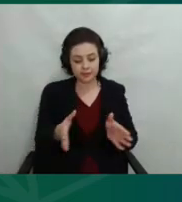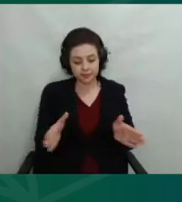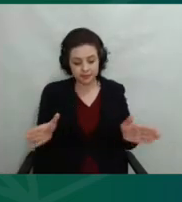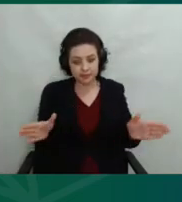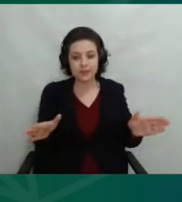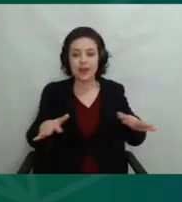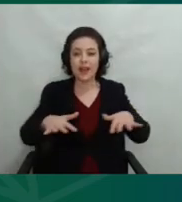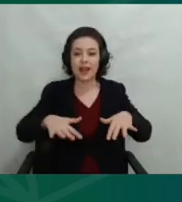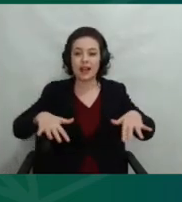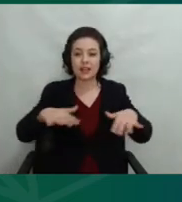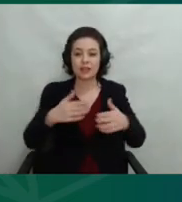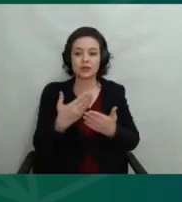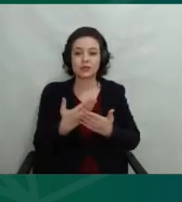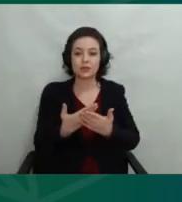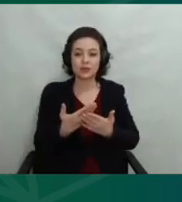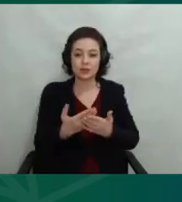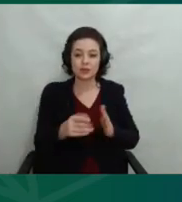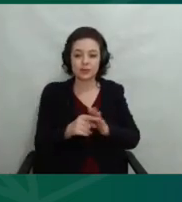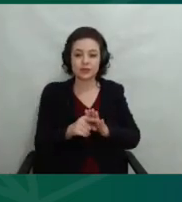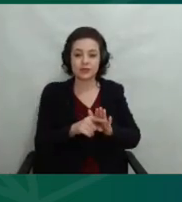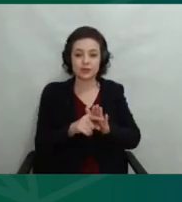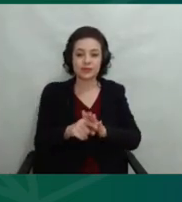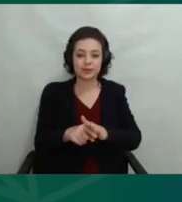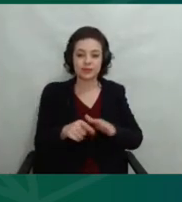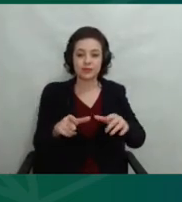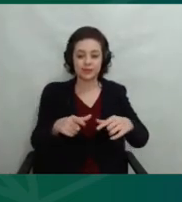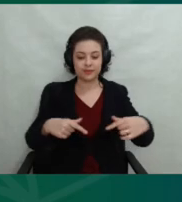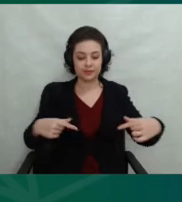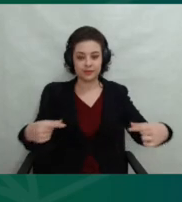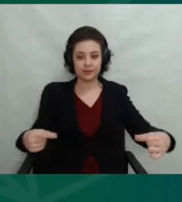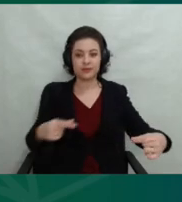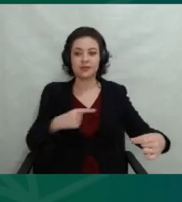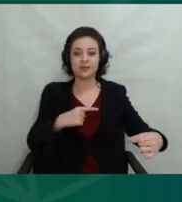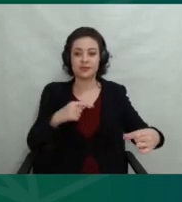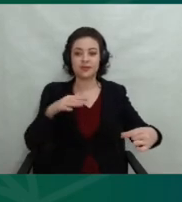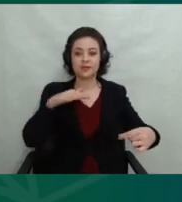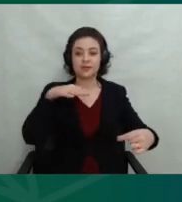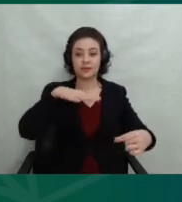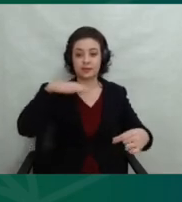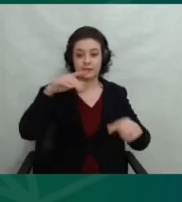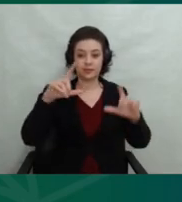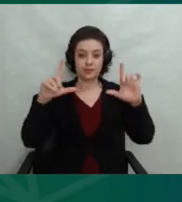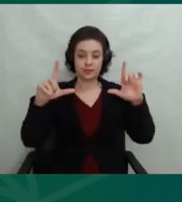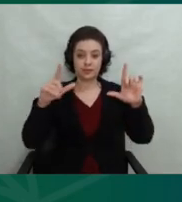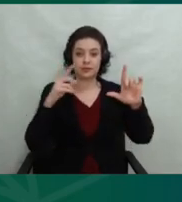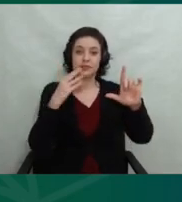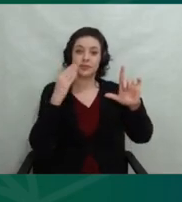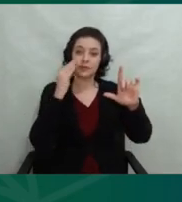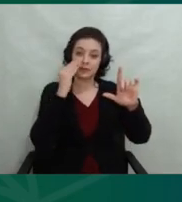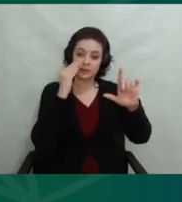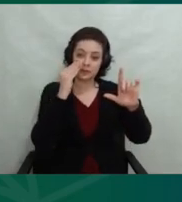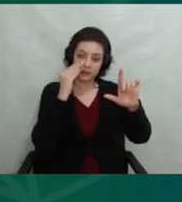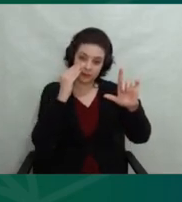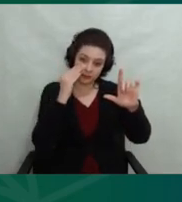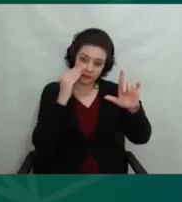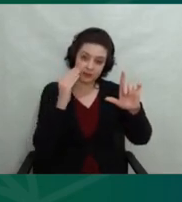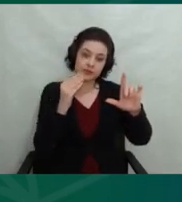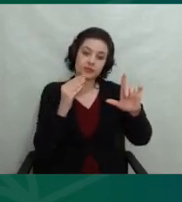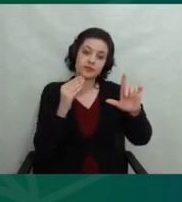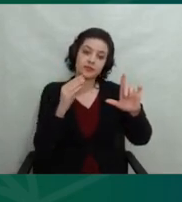a Baía de Santos. Na imagem de cima é a cocaína, em vermelho ou rosa. O tamanho dos círculos fala